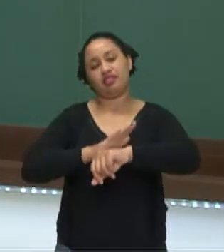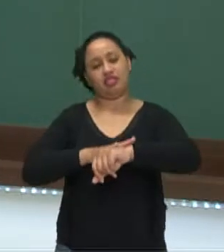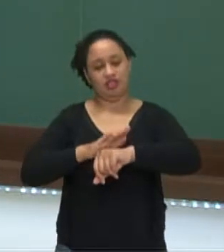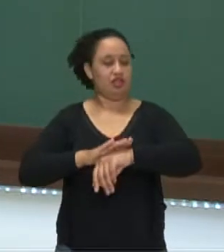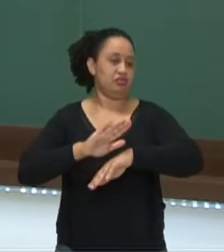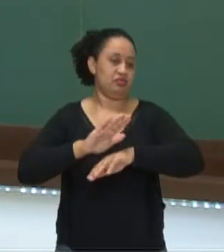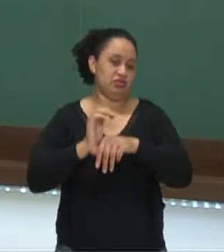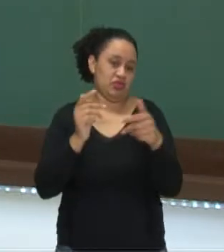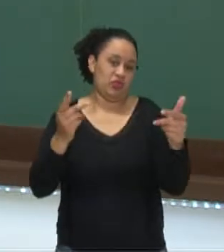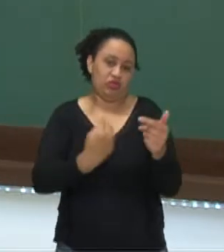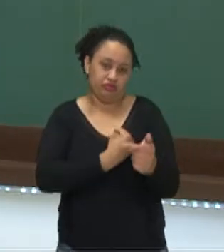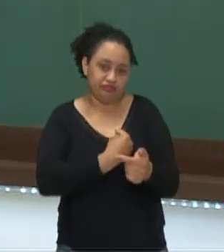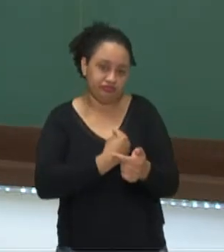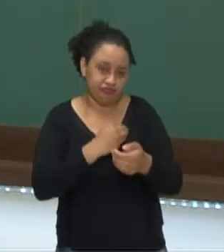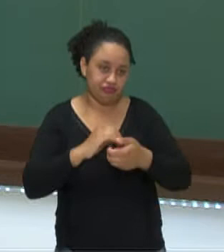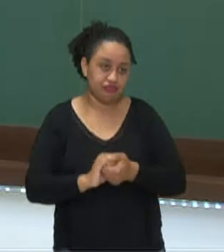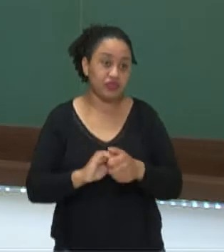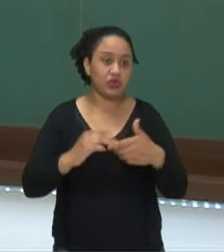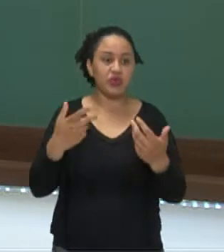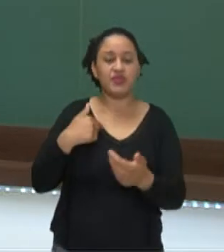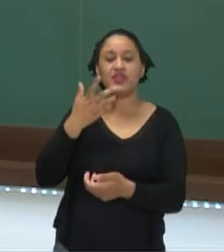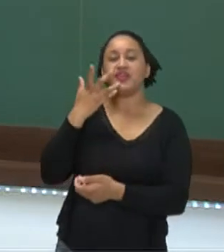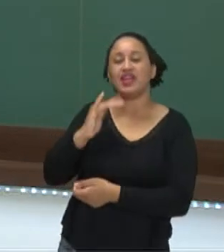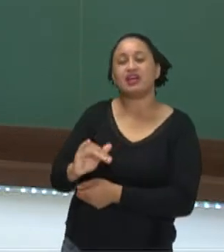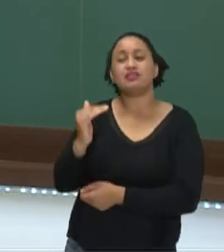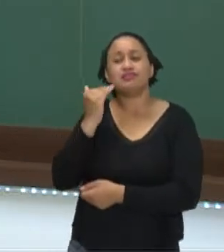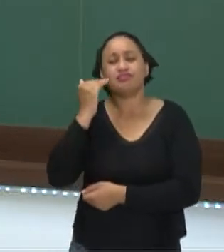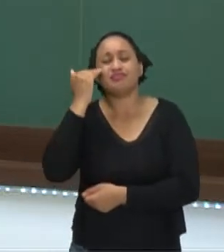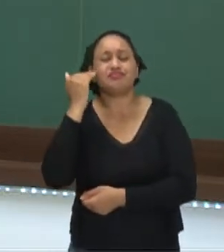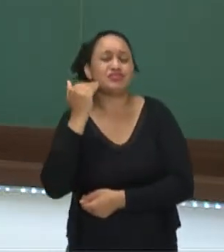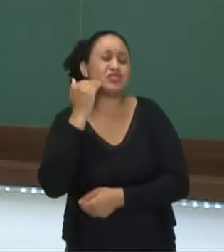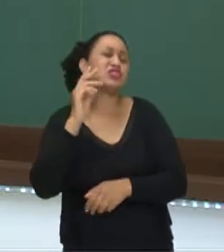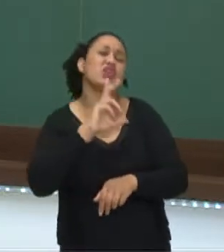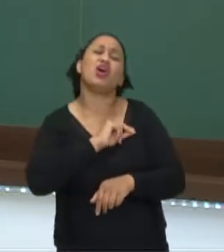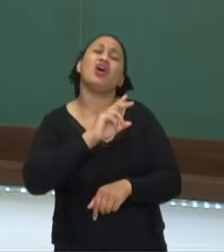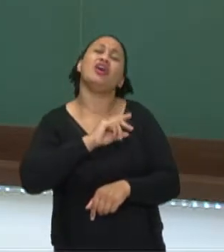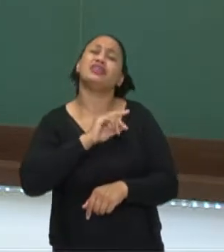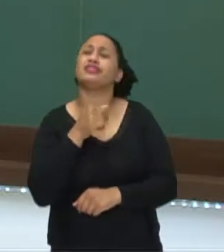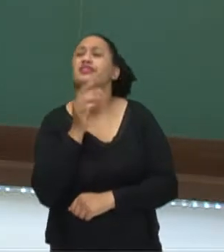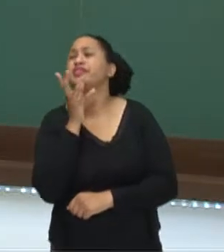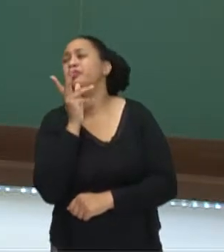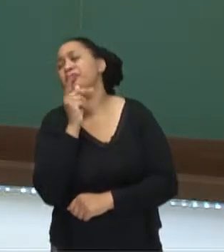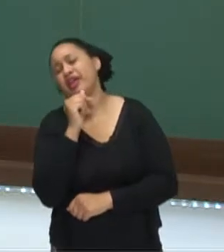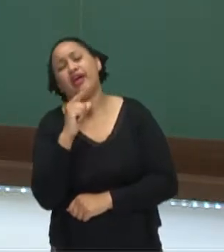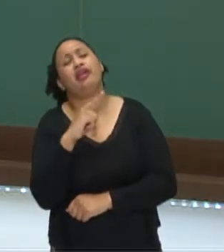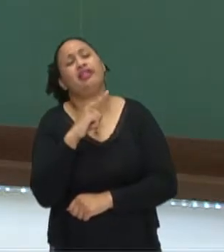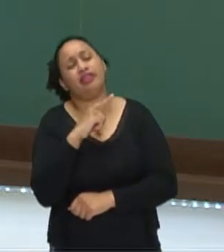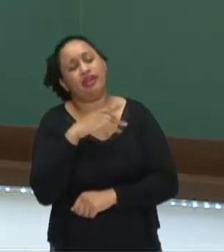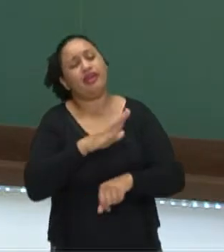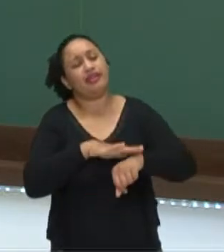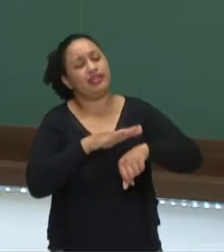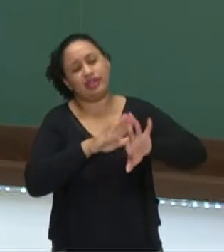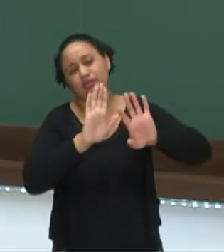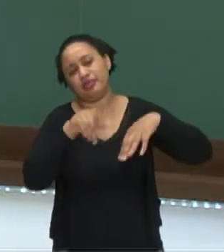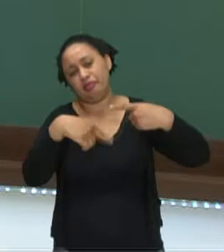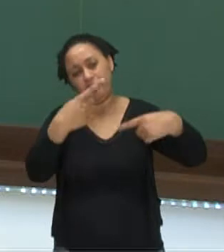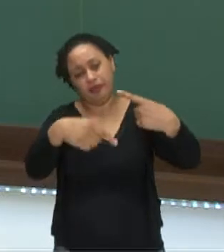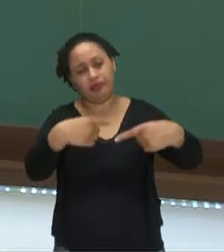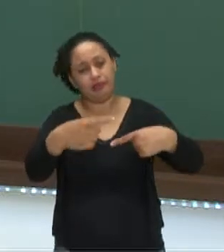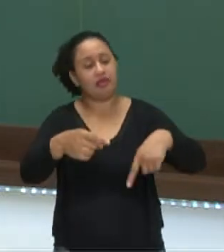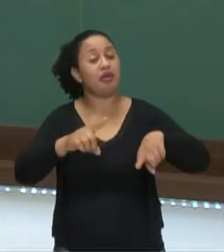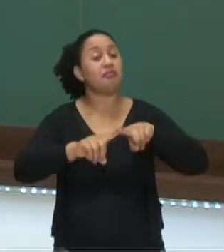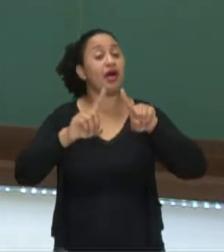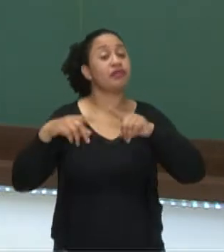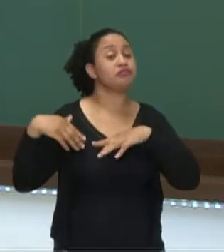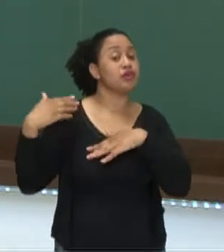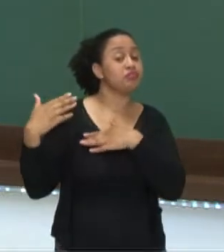vida. Quando a gente é criança, adolescente, o tempo, nossa, vai sempre existir. Porém, com o passar do tempo,